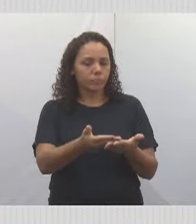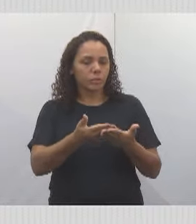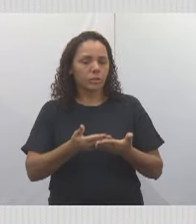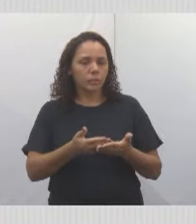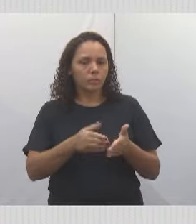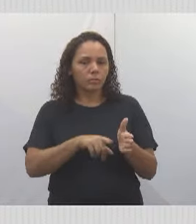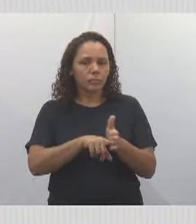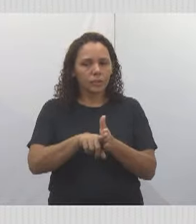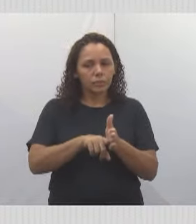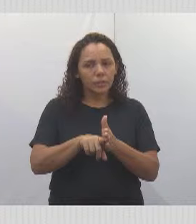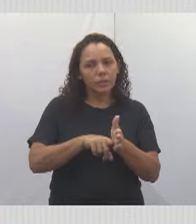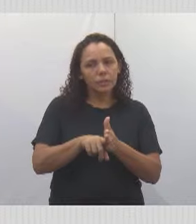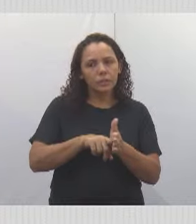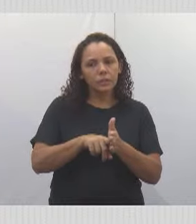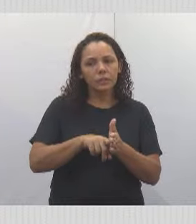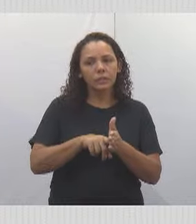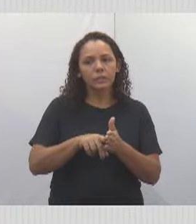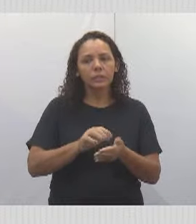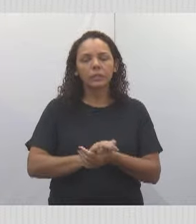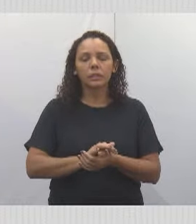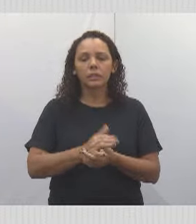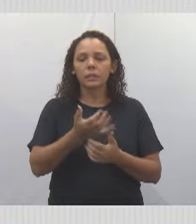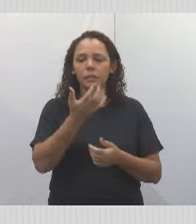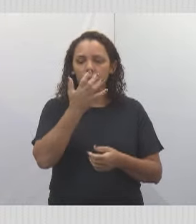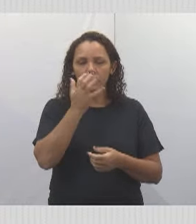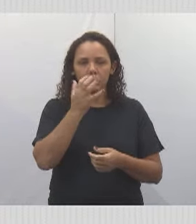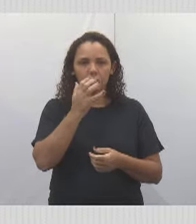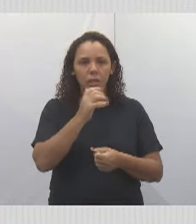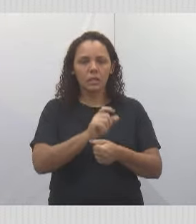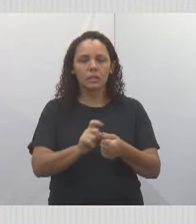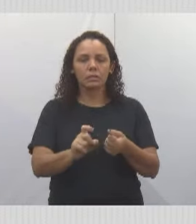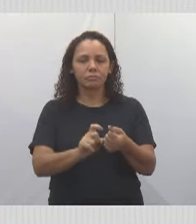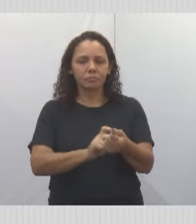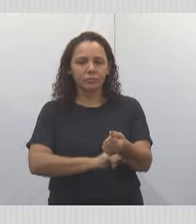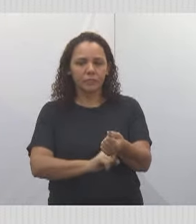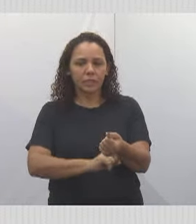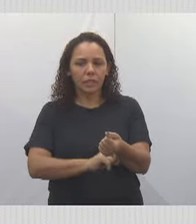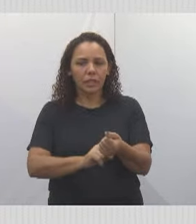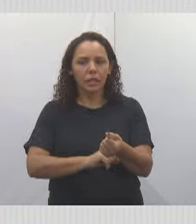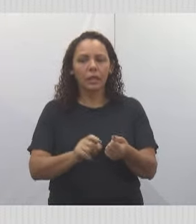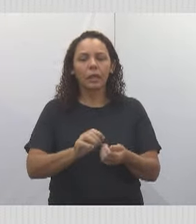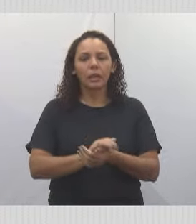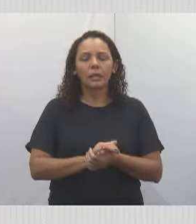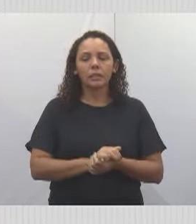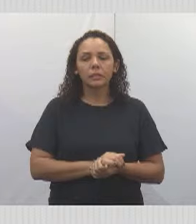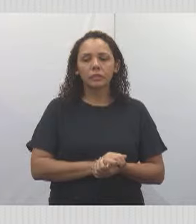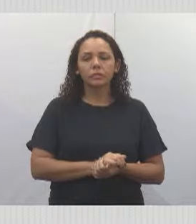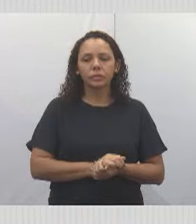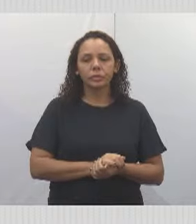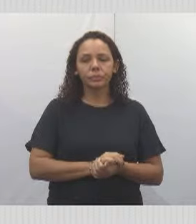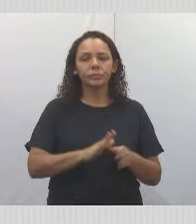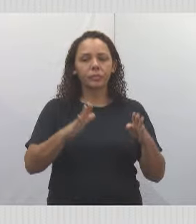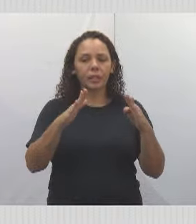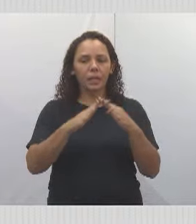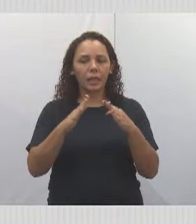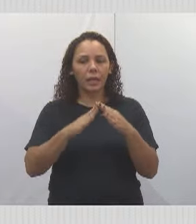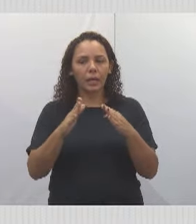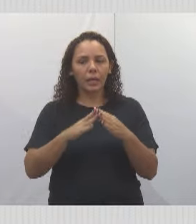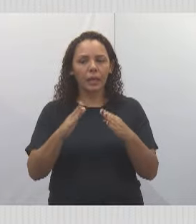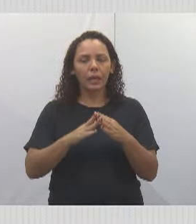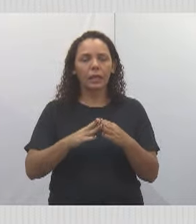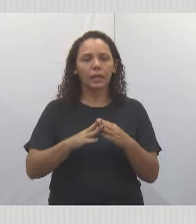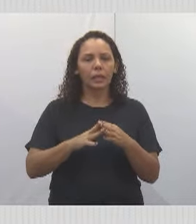amostras de zoonoses, observação de animais agressores, vistoria de investigação de zoonoses, imóveis e áreas